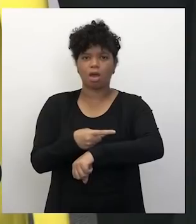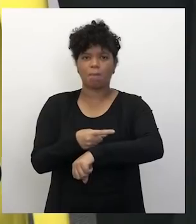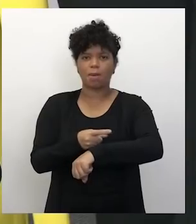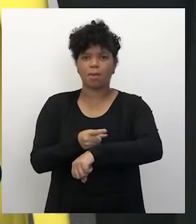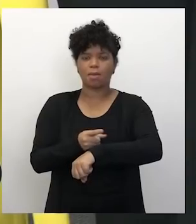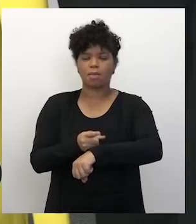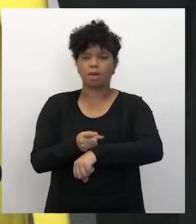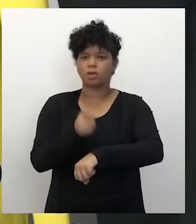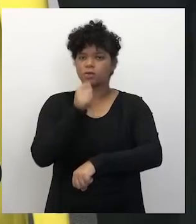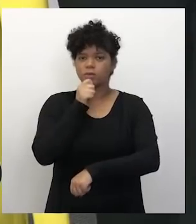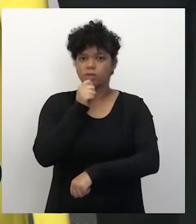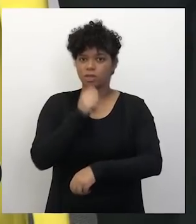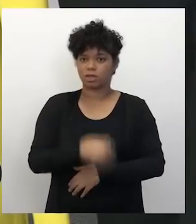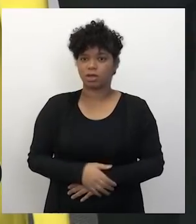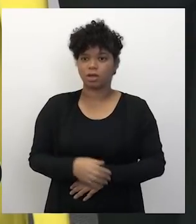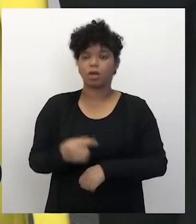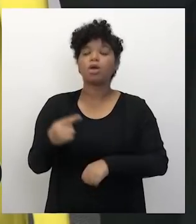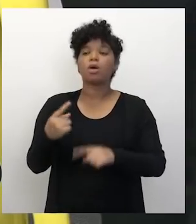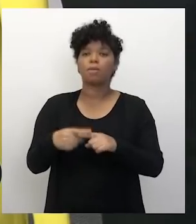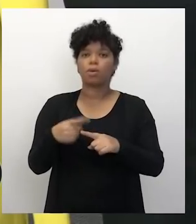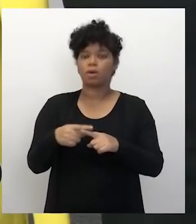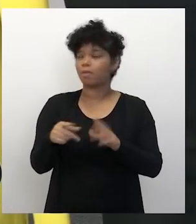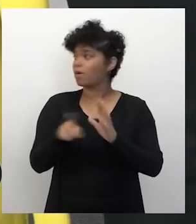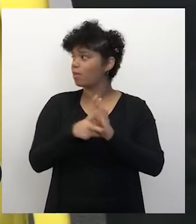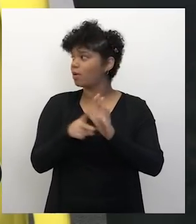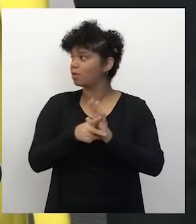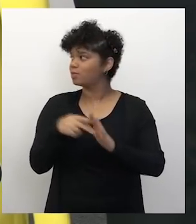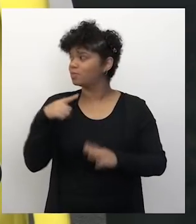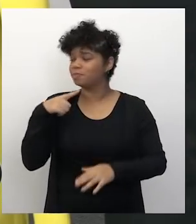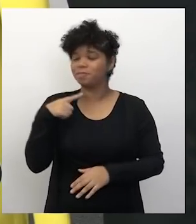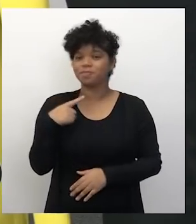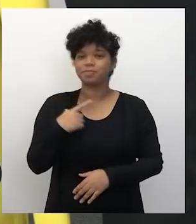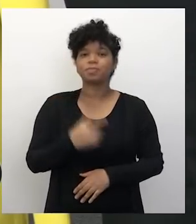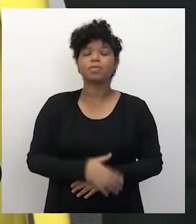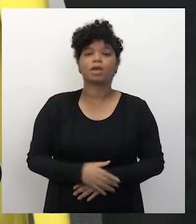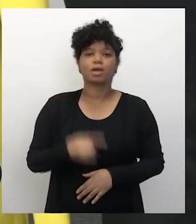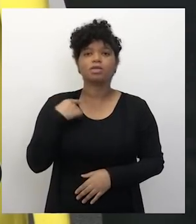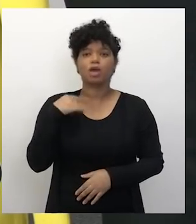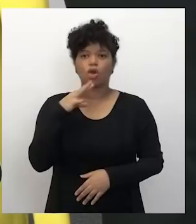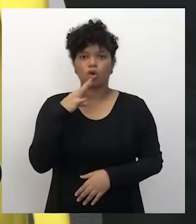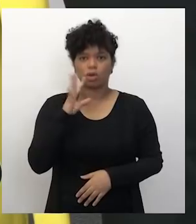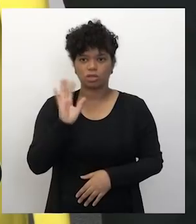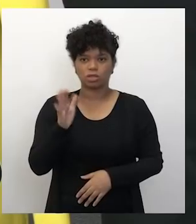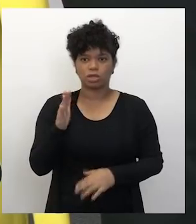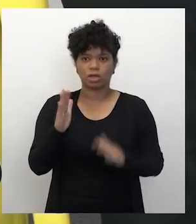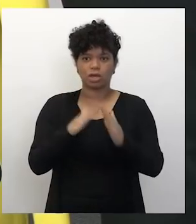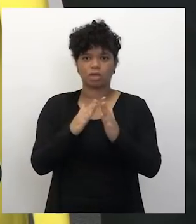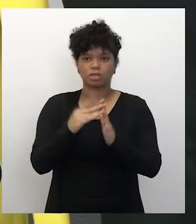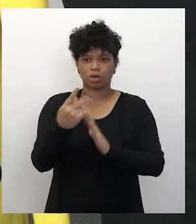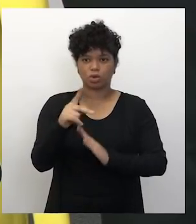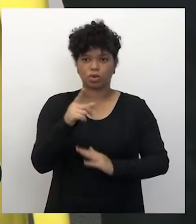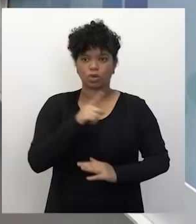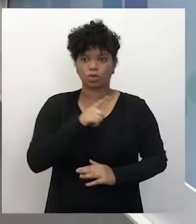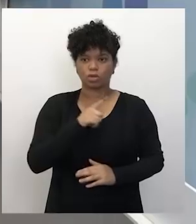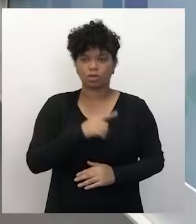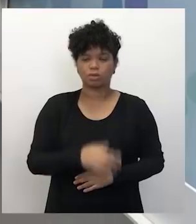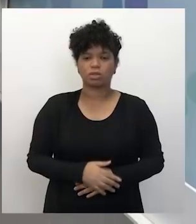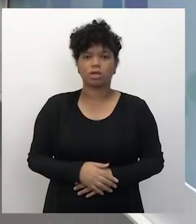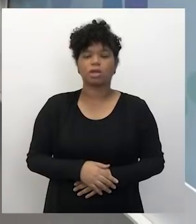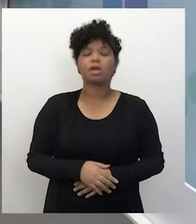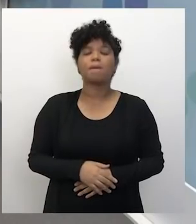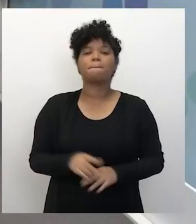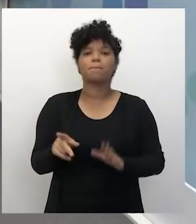de relógio, como vocês estão vendo aqui e como vocês conhecem aí na casa de vocês, só foi inventado no século